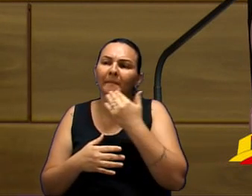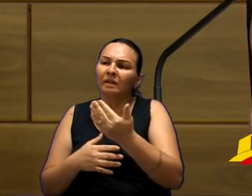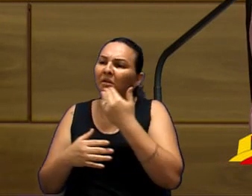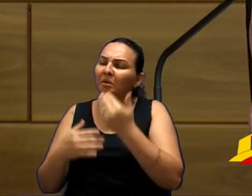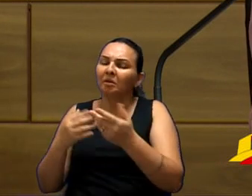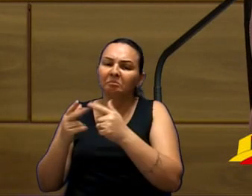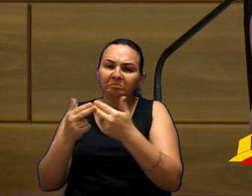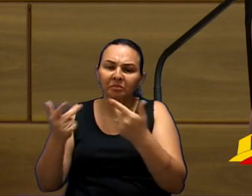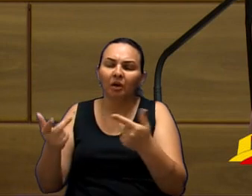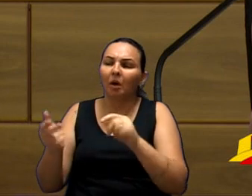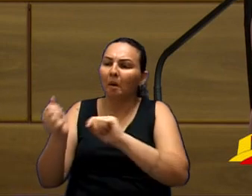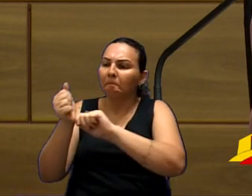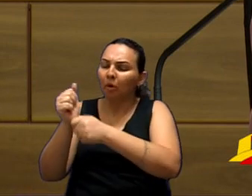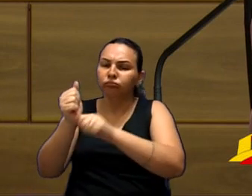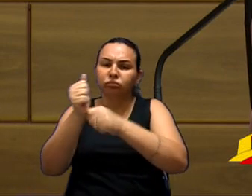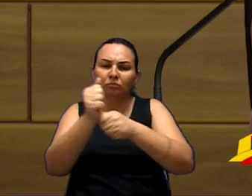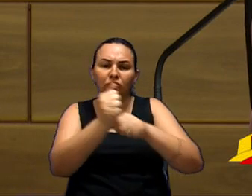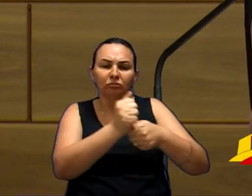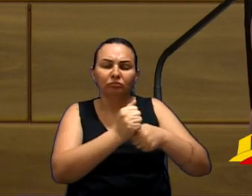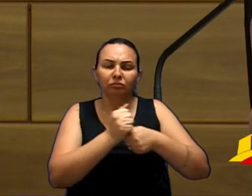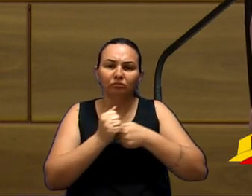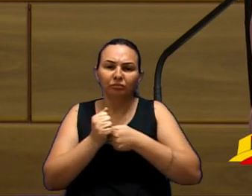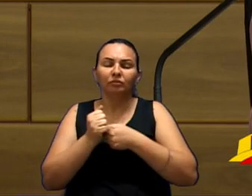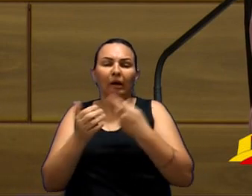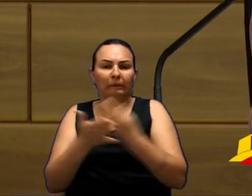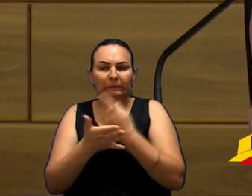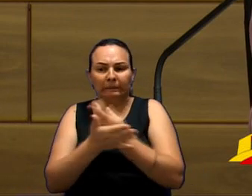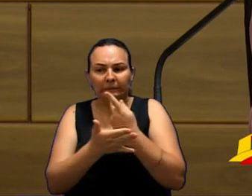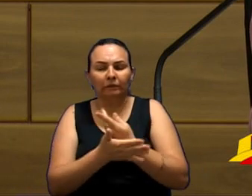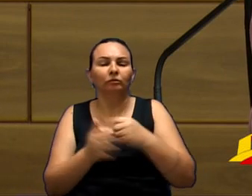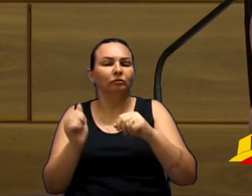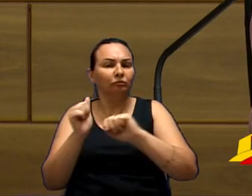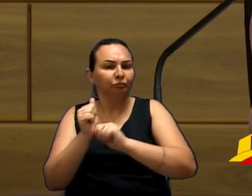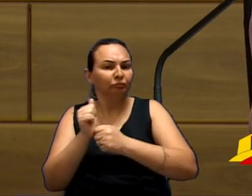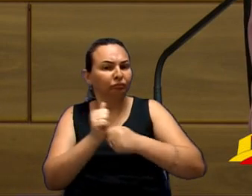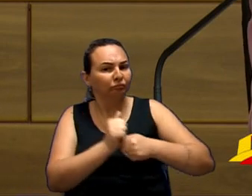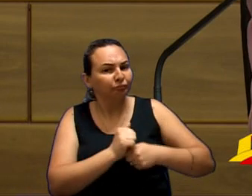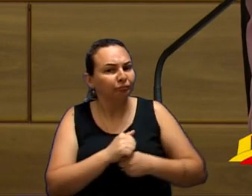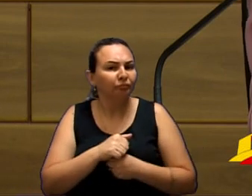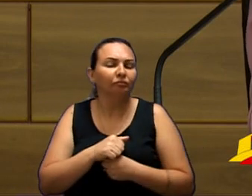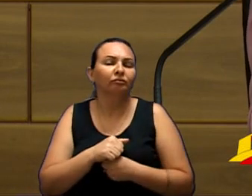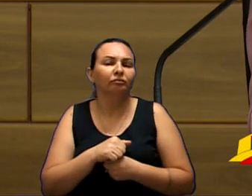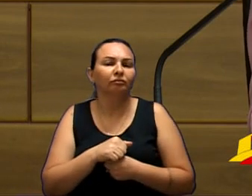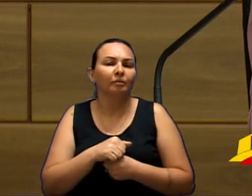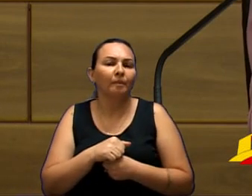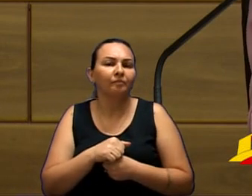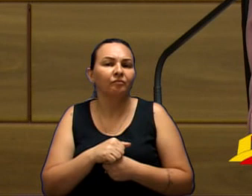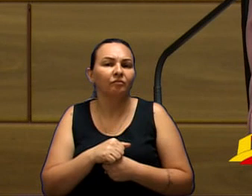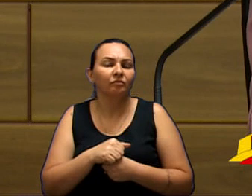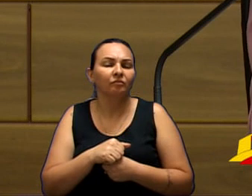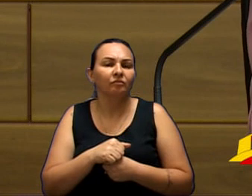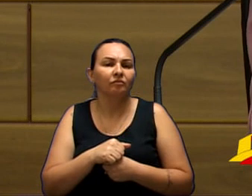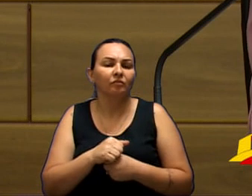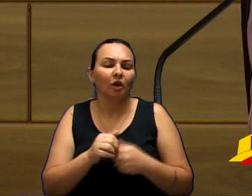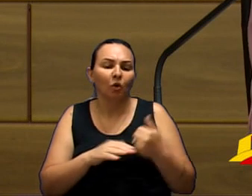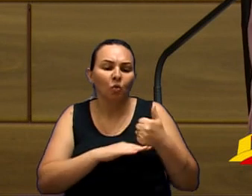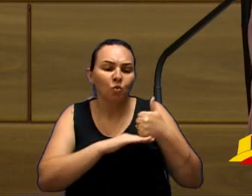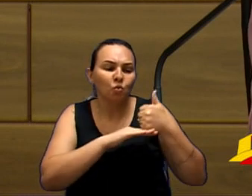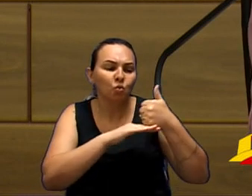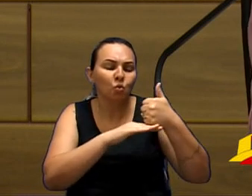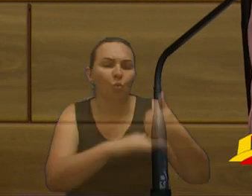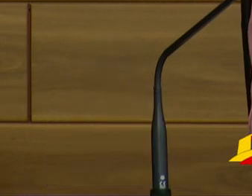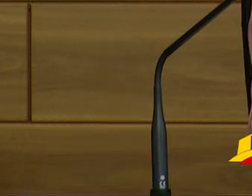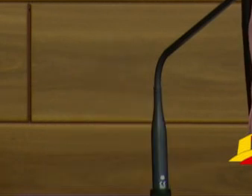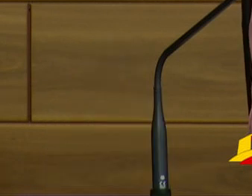é bloqueado essas descaracterizações mas é passado para a secretaria de assuntos jurídicos para se